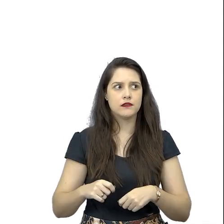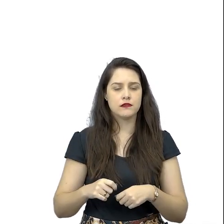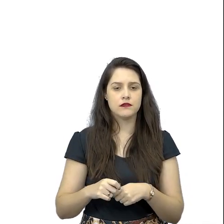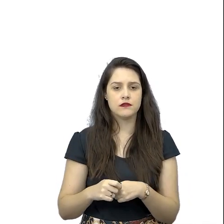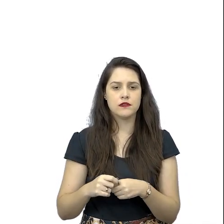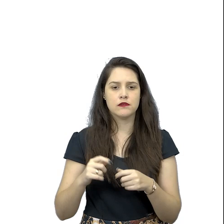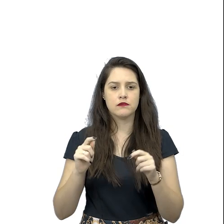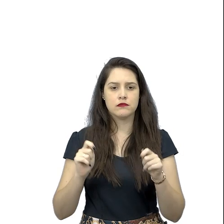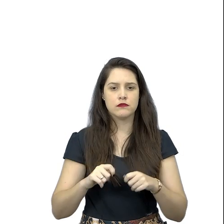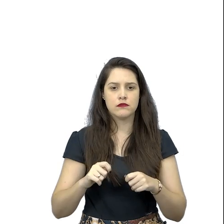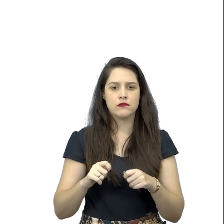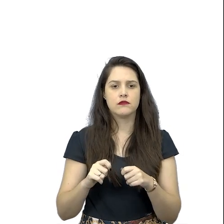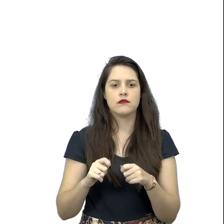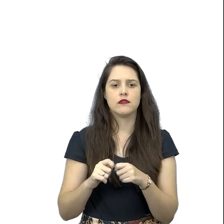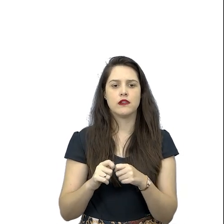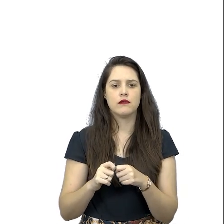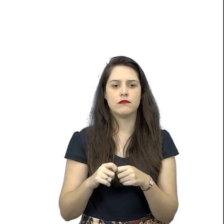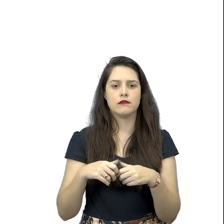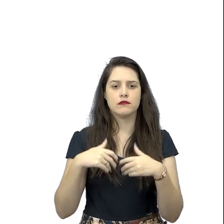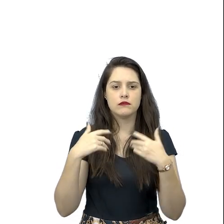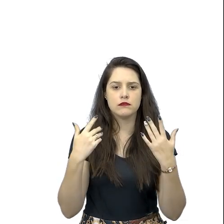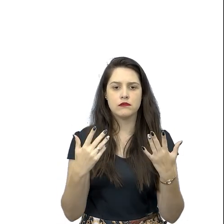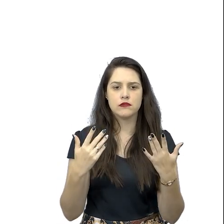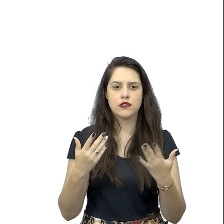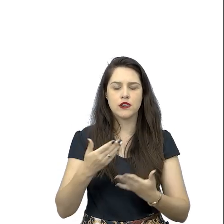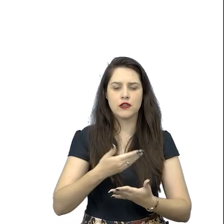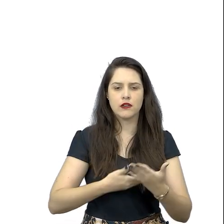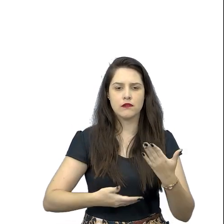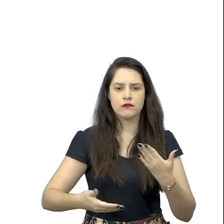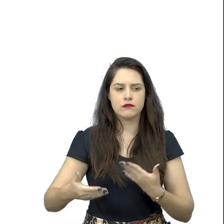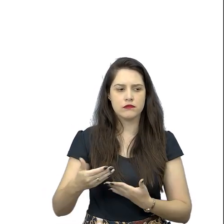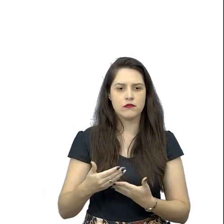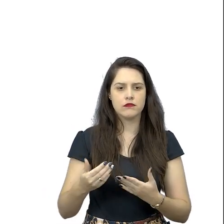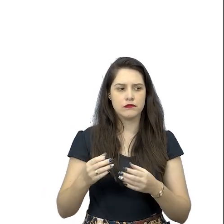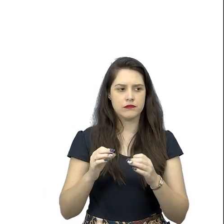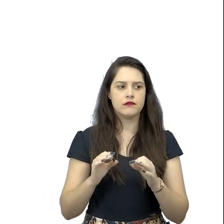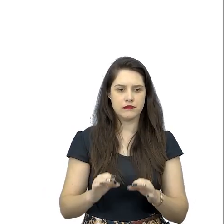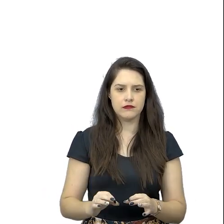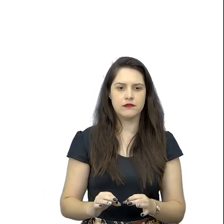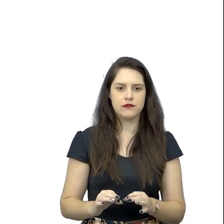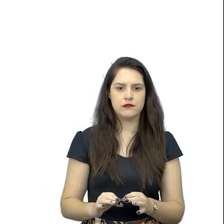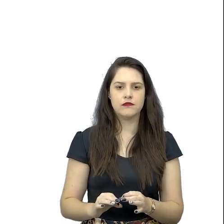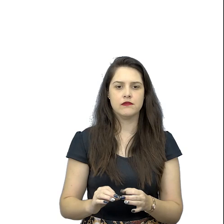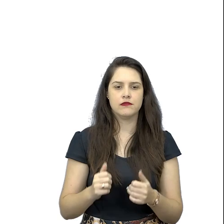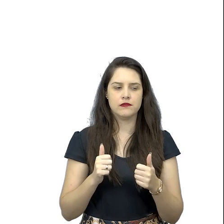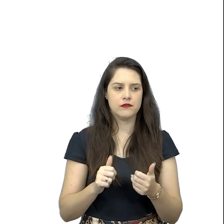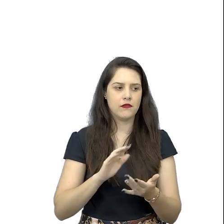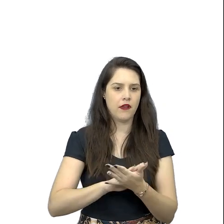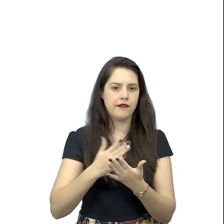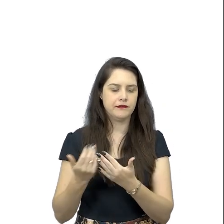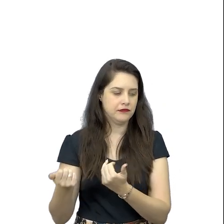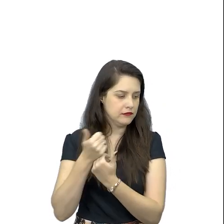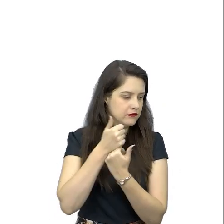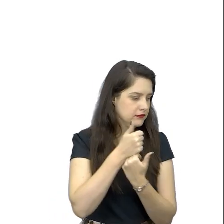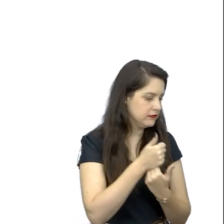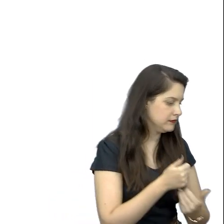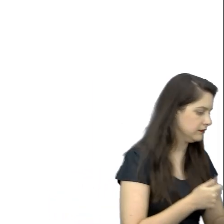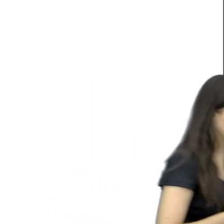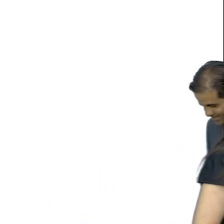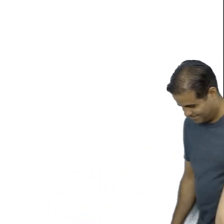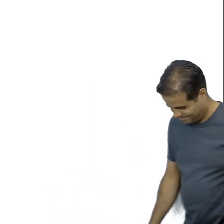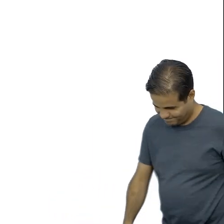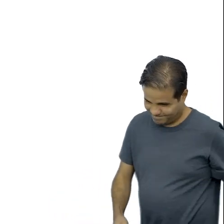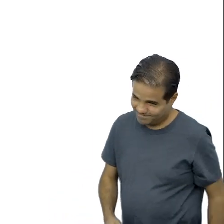trabalho nas suas aulas? Essa eu pulo, essa eu não vou nem entrar no mérito, né?